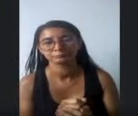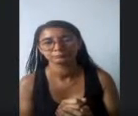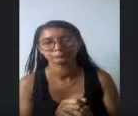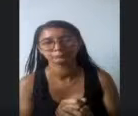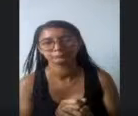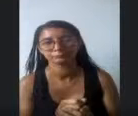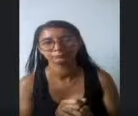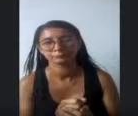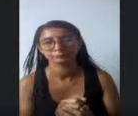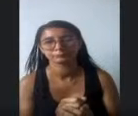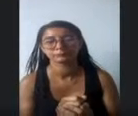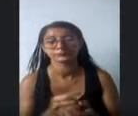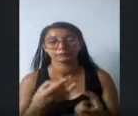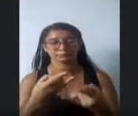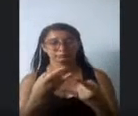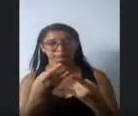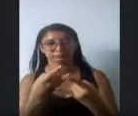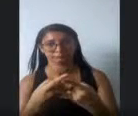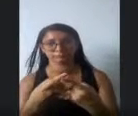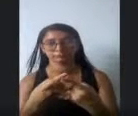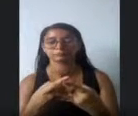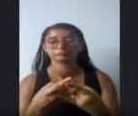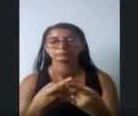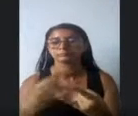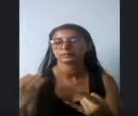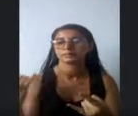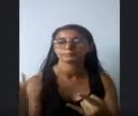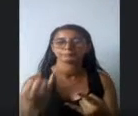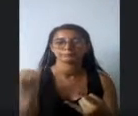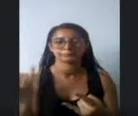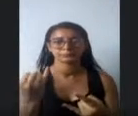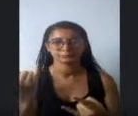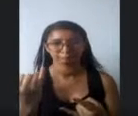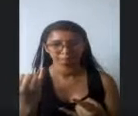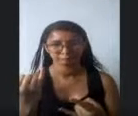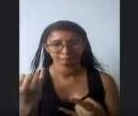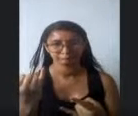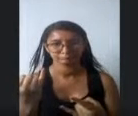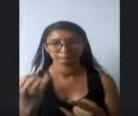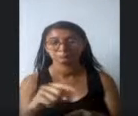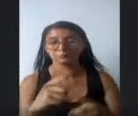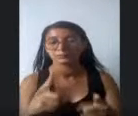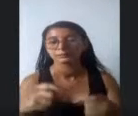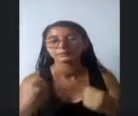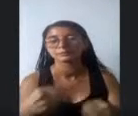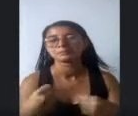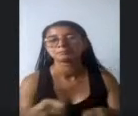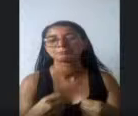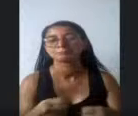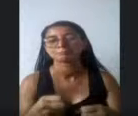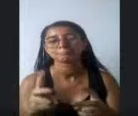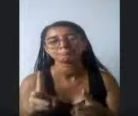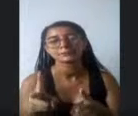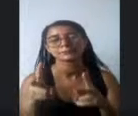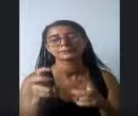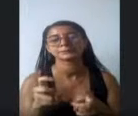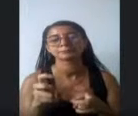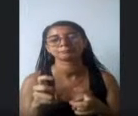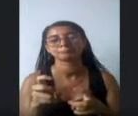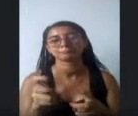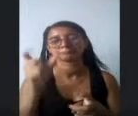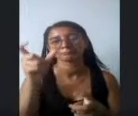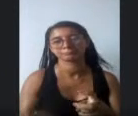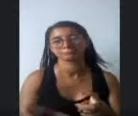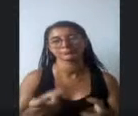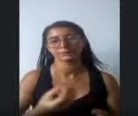o preservativo, ele é importante, mas a gente precisa entender o contexto daquele homem para saber se